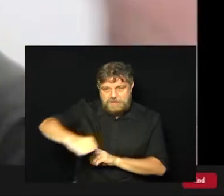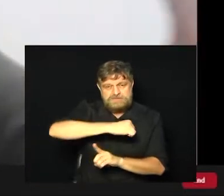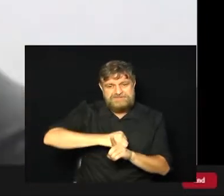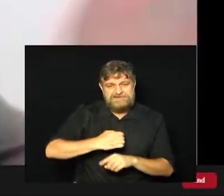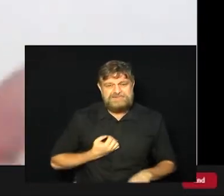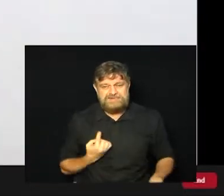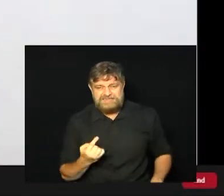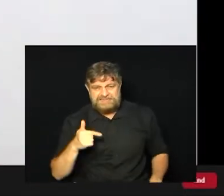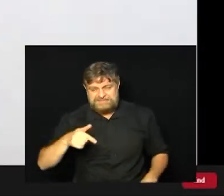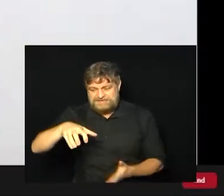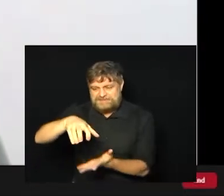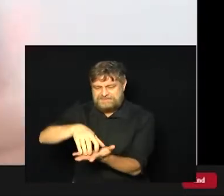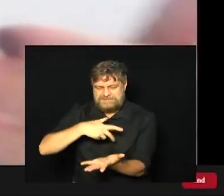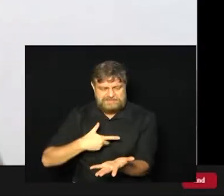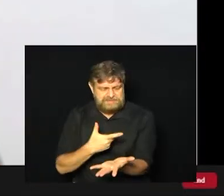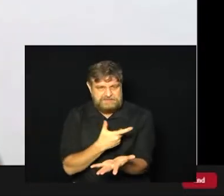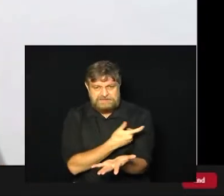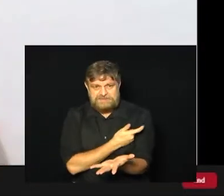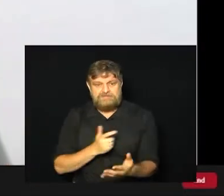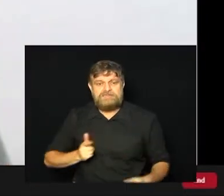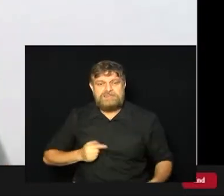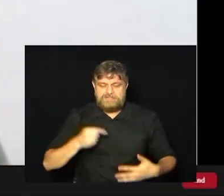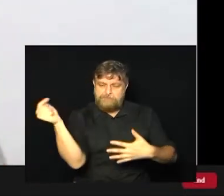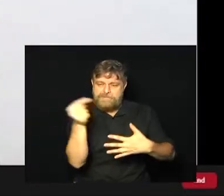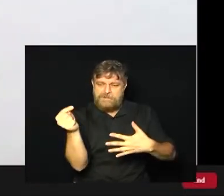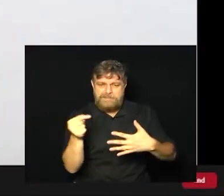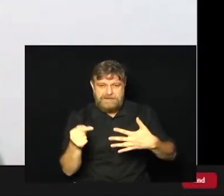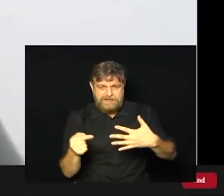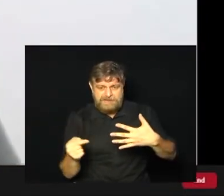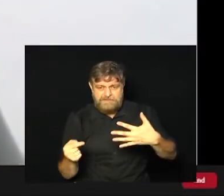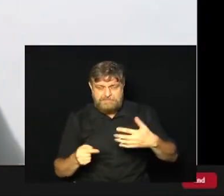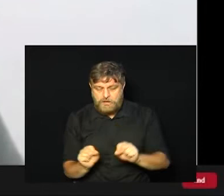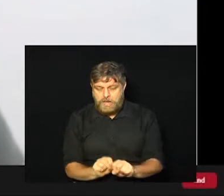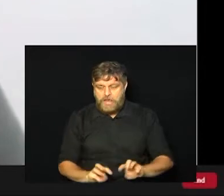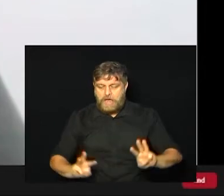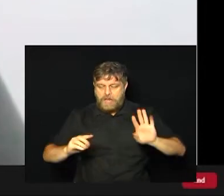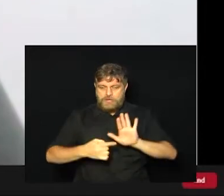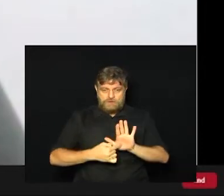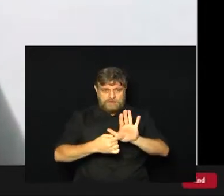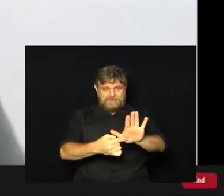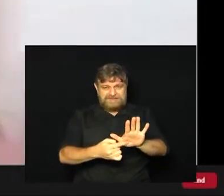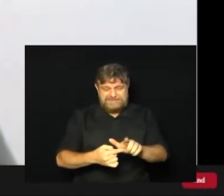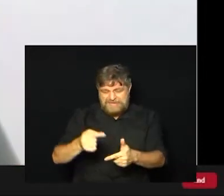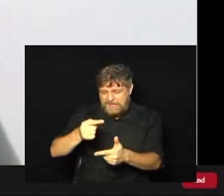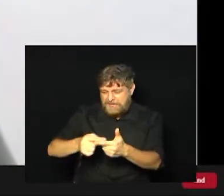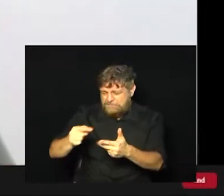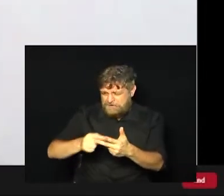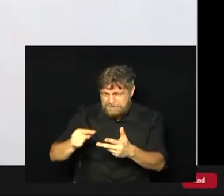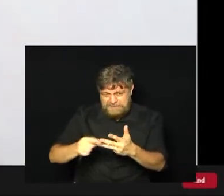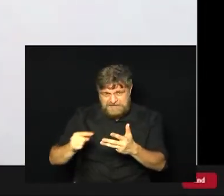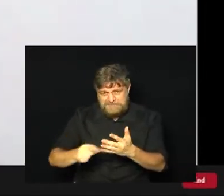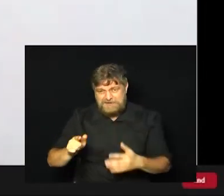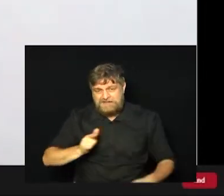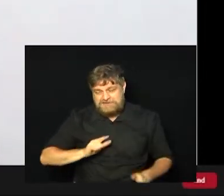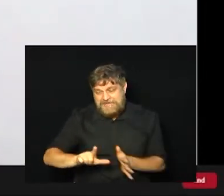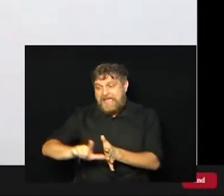17 ODS, né, Objetivos de Desenvolvimento Sustentável, apontados pela ONU. Tem perrengue de toda a natureza que existia